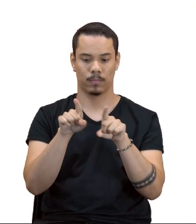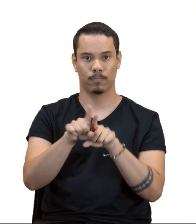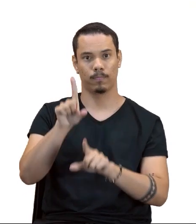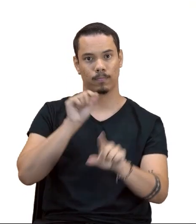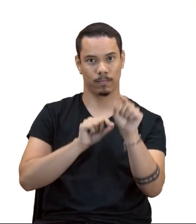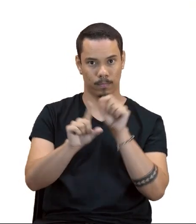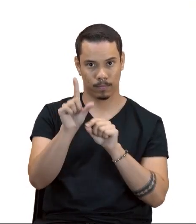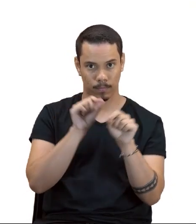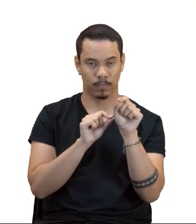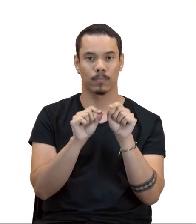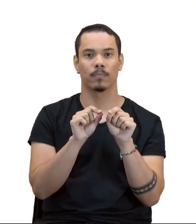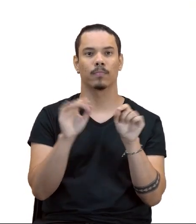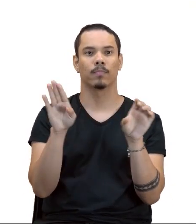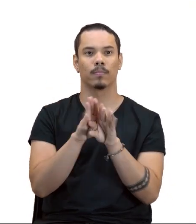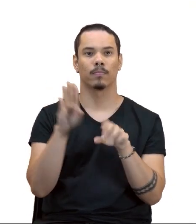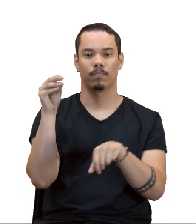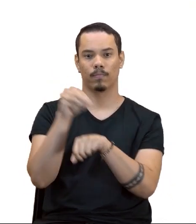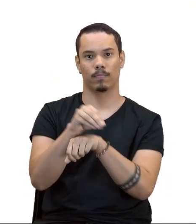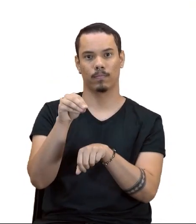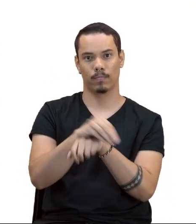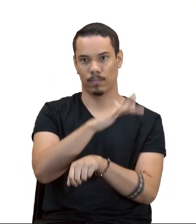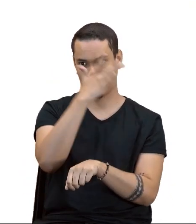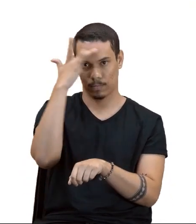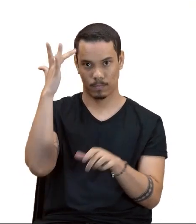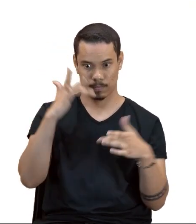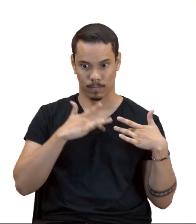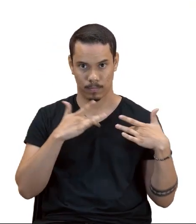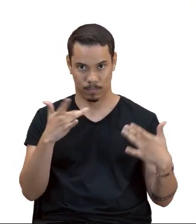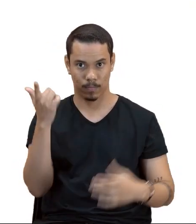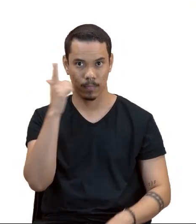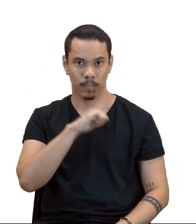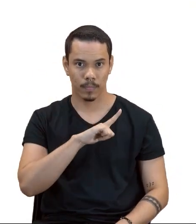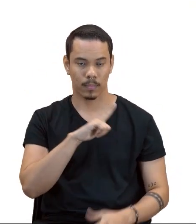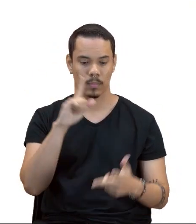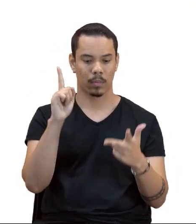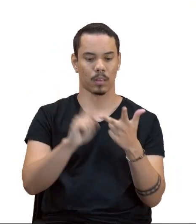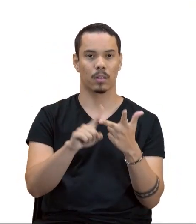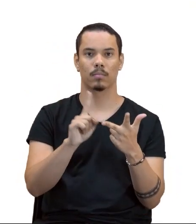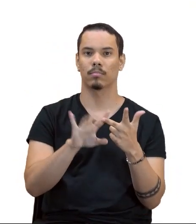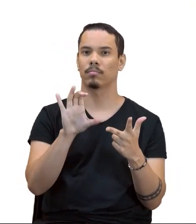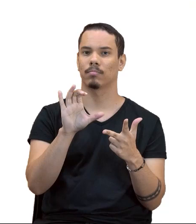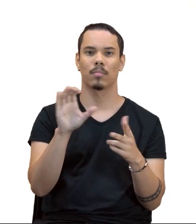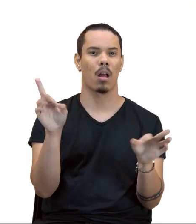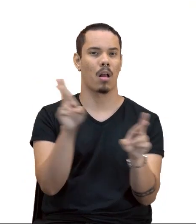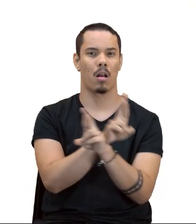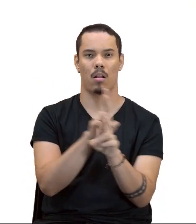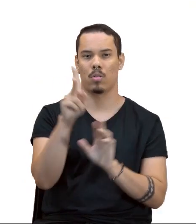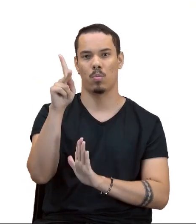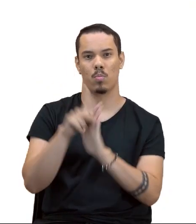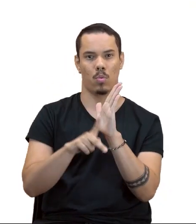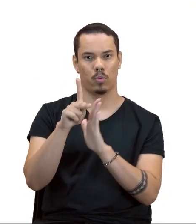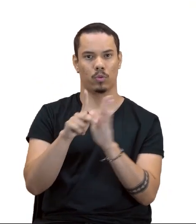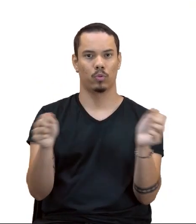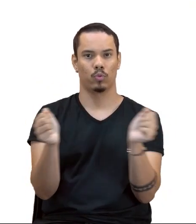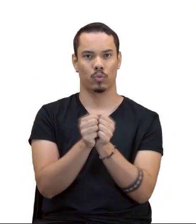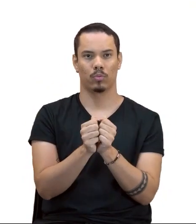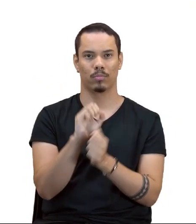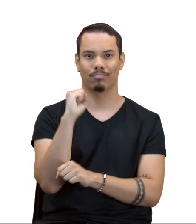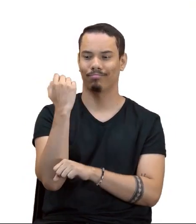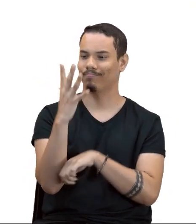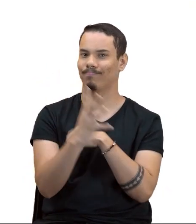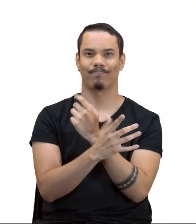e assentou os beneficiários? C. Não há relação desses projetos com desmatamento em Rondônia.